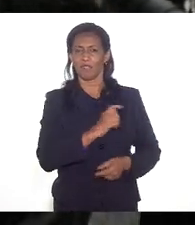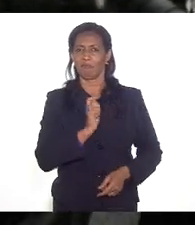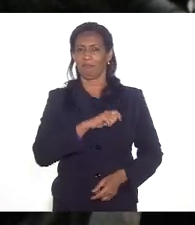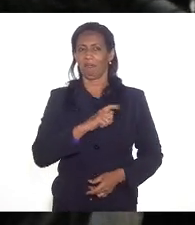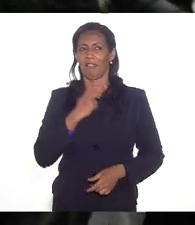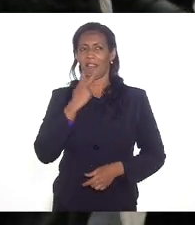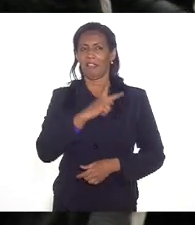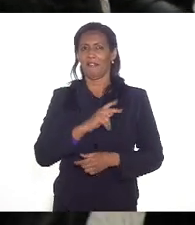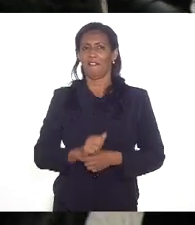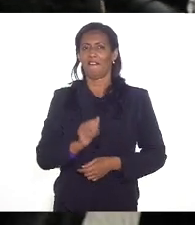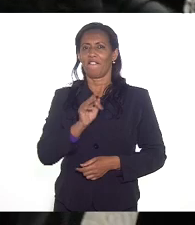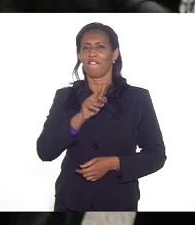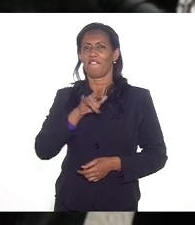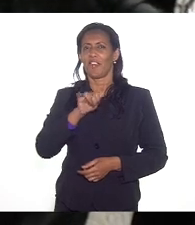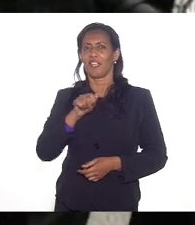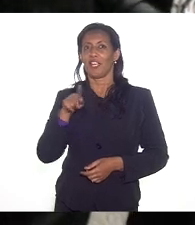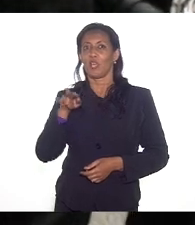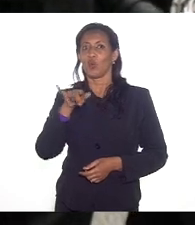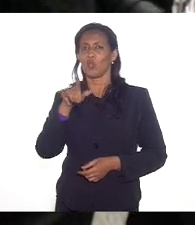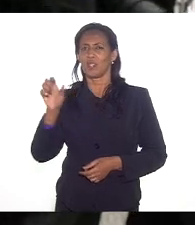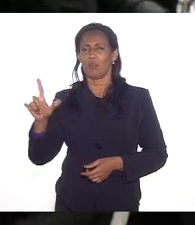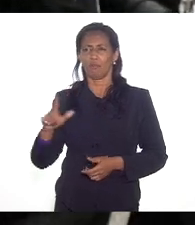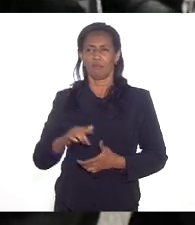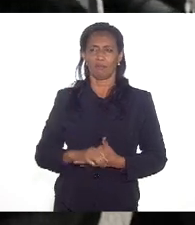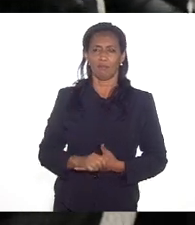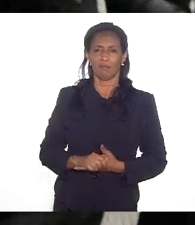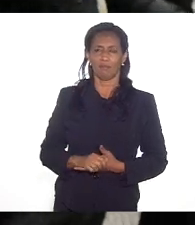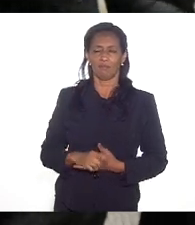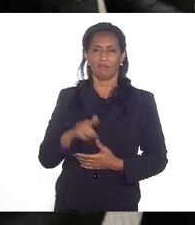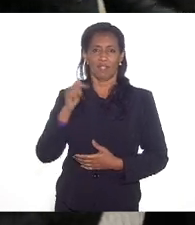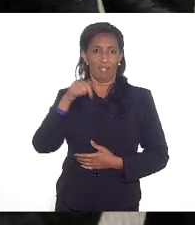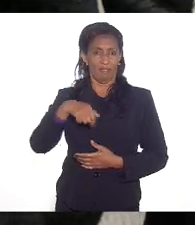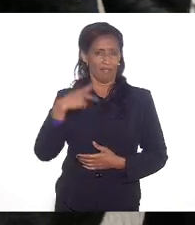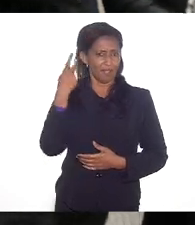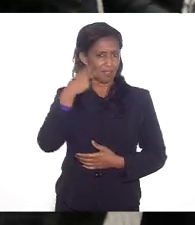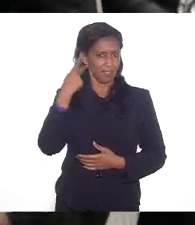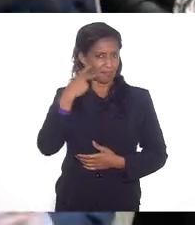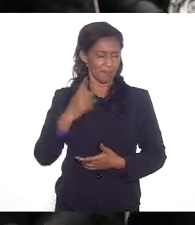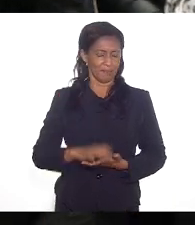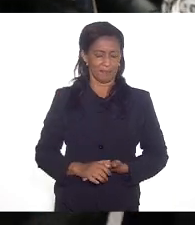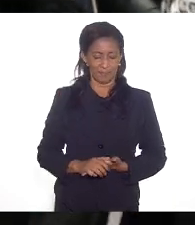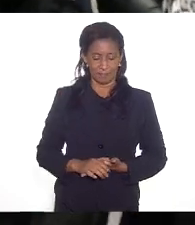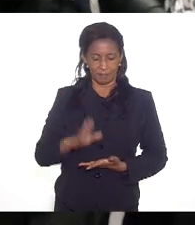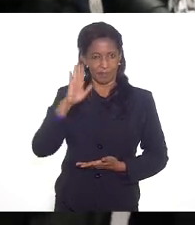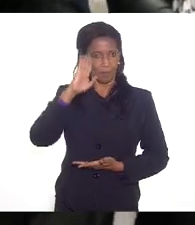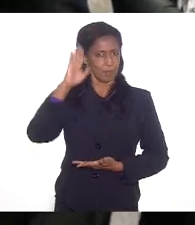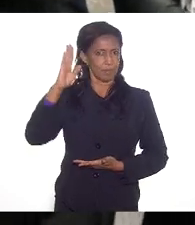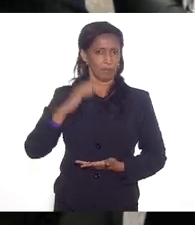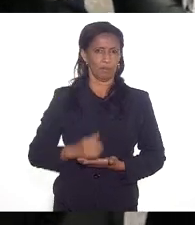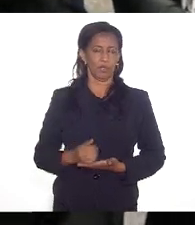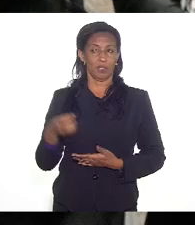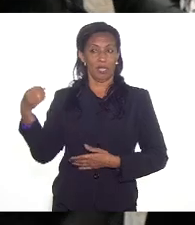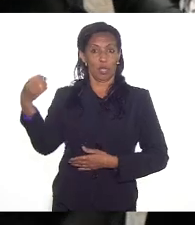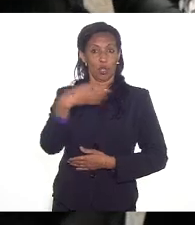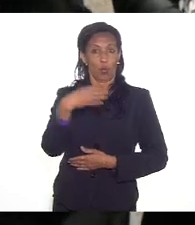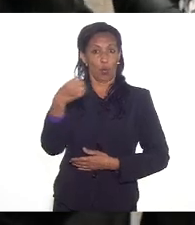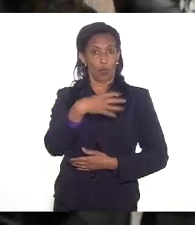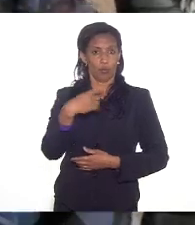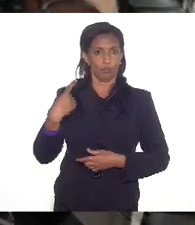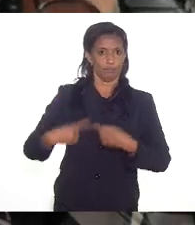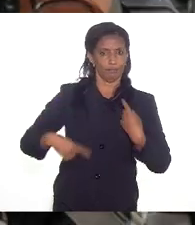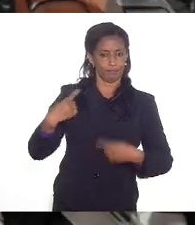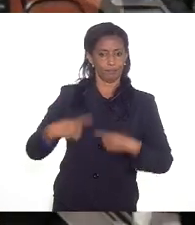sacanagem falei que era Franklin Roosevelt e aqui nesse Parlamento Principalmente quando você é novo na